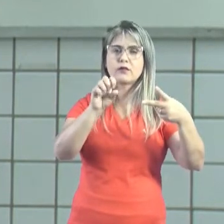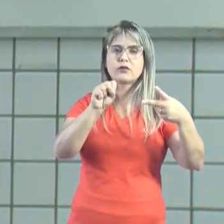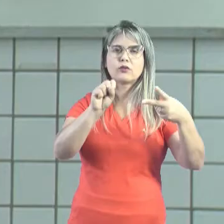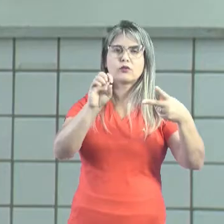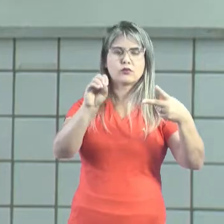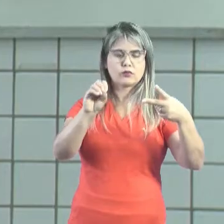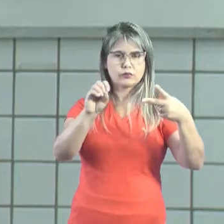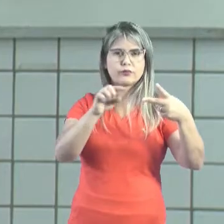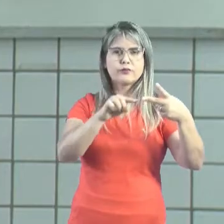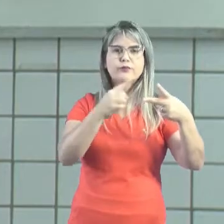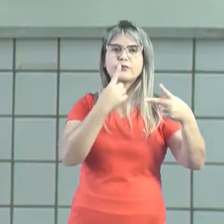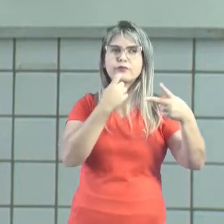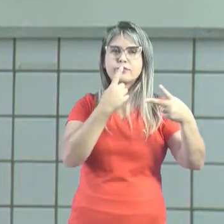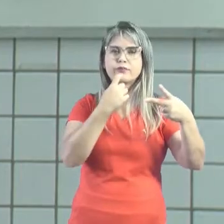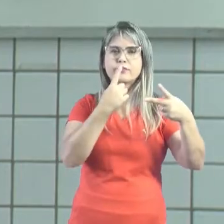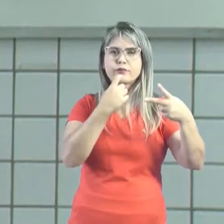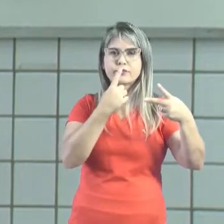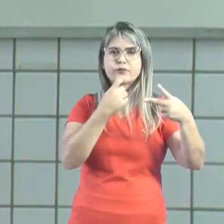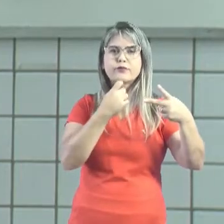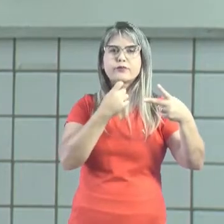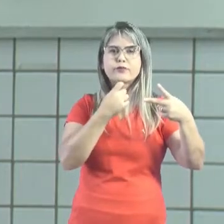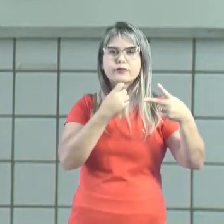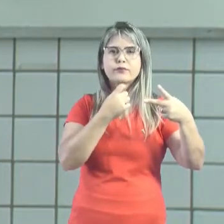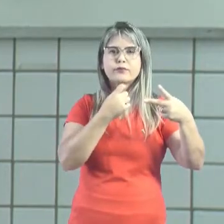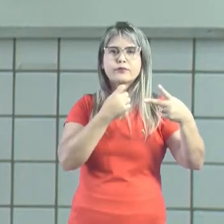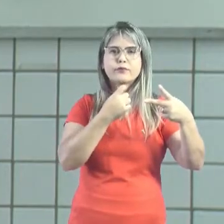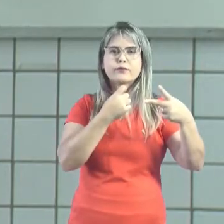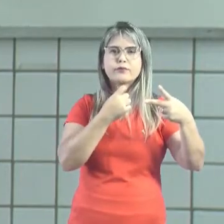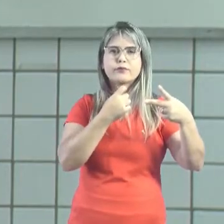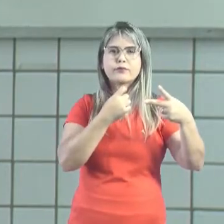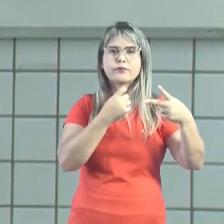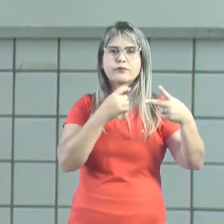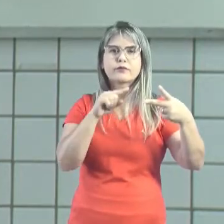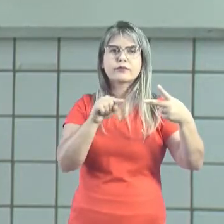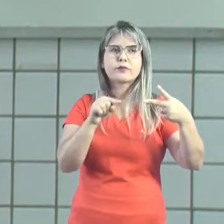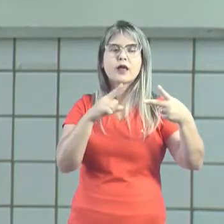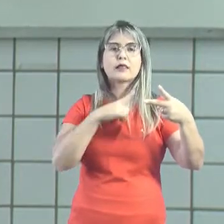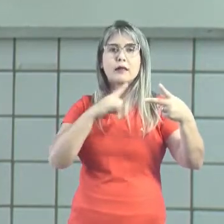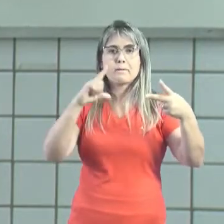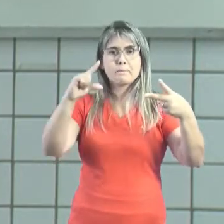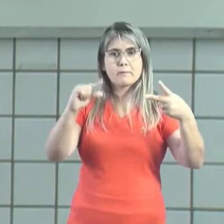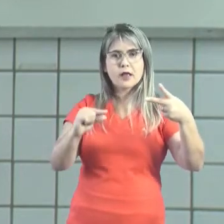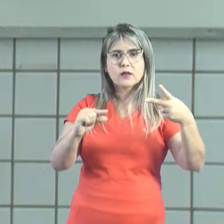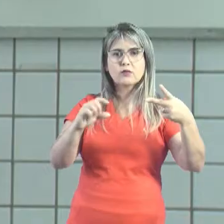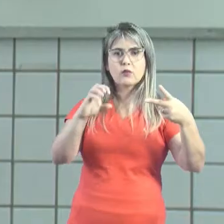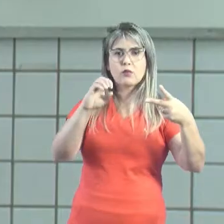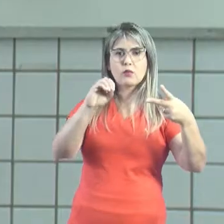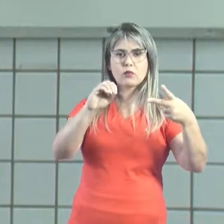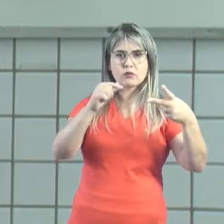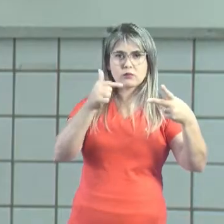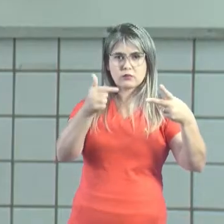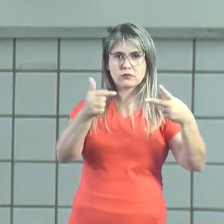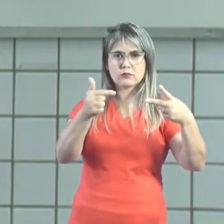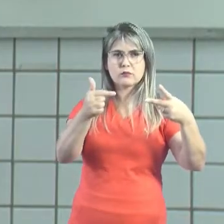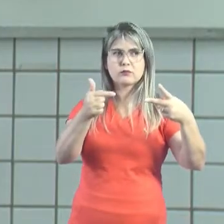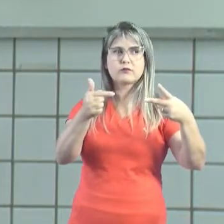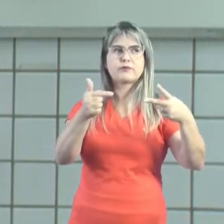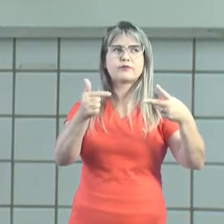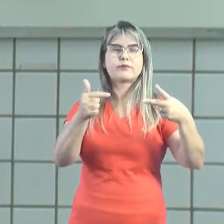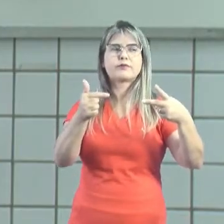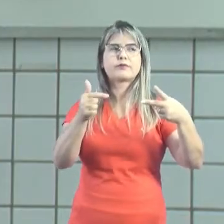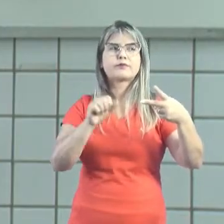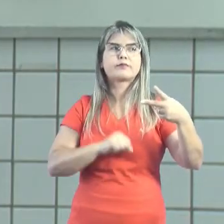quantidade de gás oxigênio, e tem um alto índice